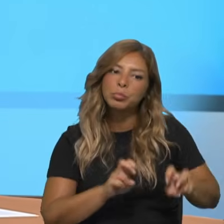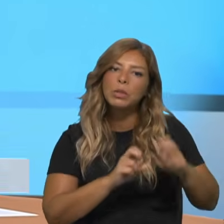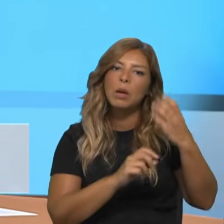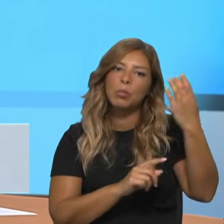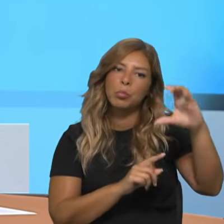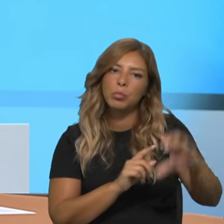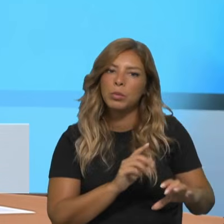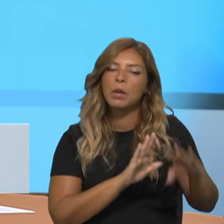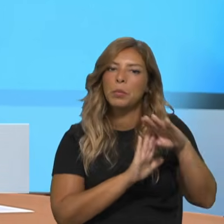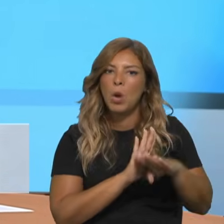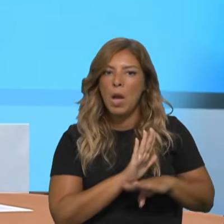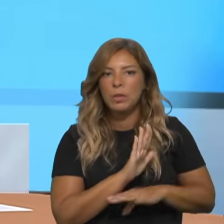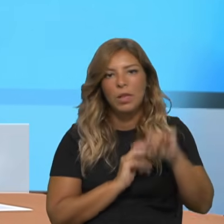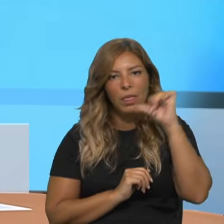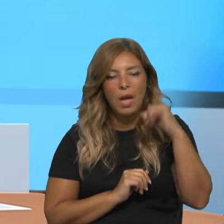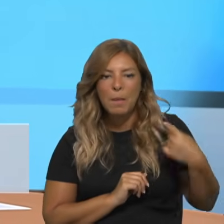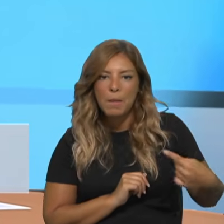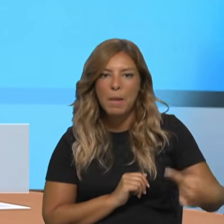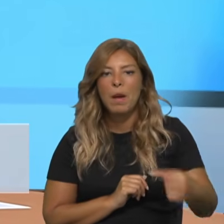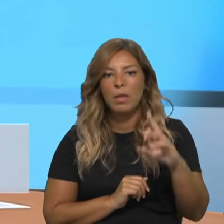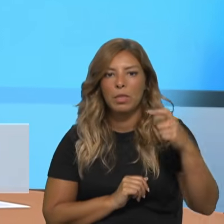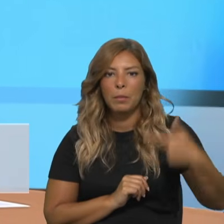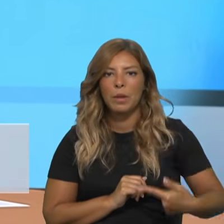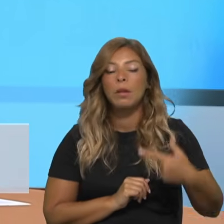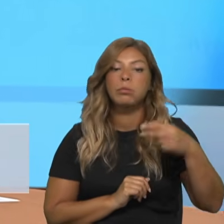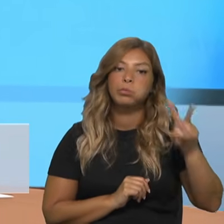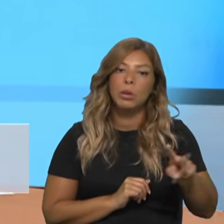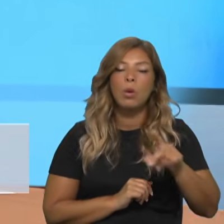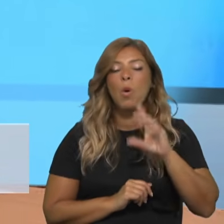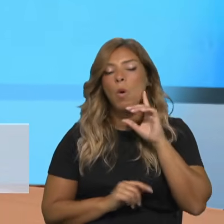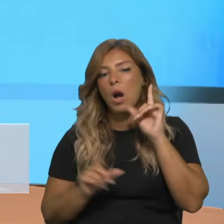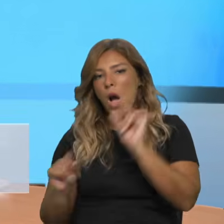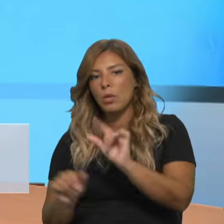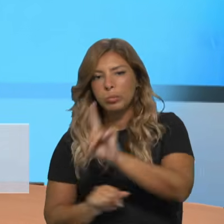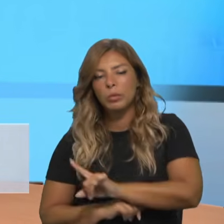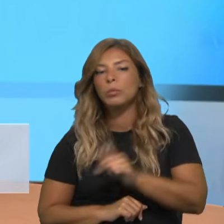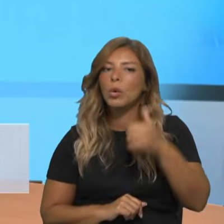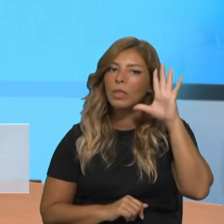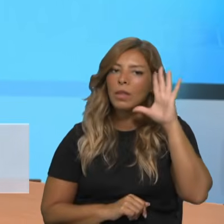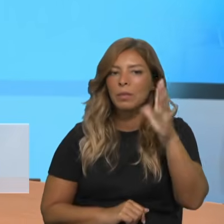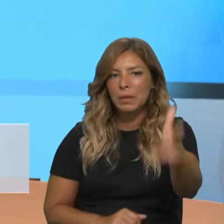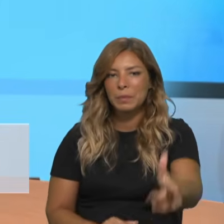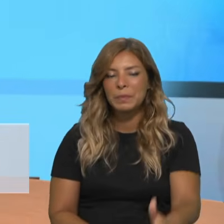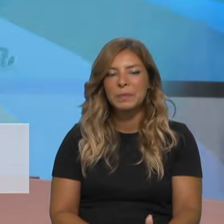consigo aqui na RTP2 e também na RTP Antena 1. Votos de uma ótima tarde e até amanhã, se os quiser.